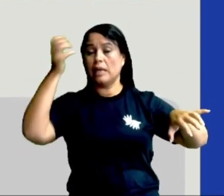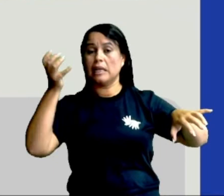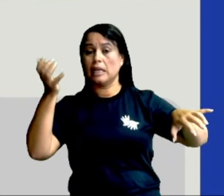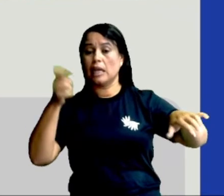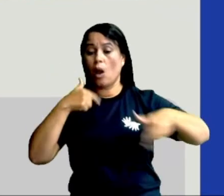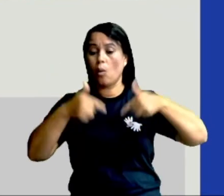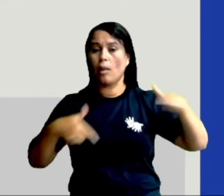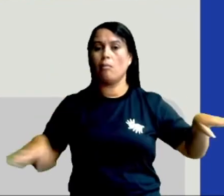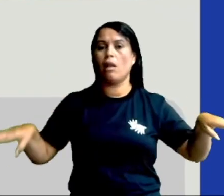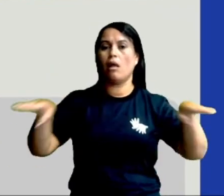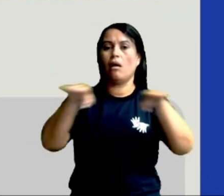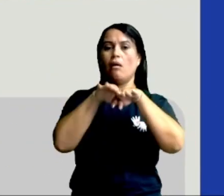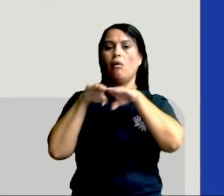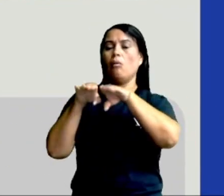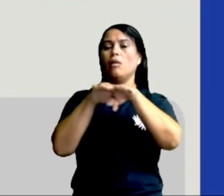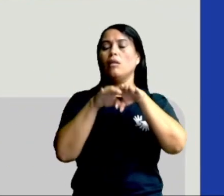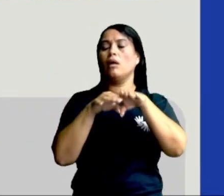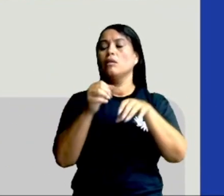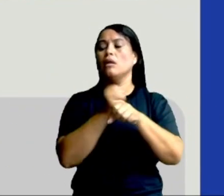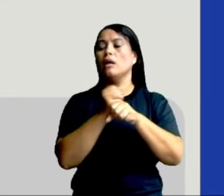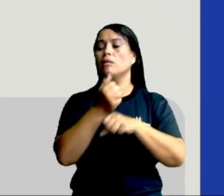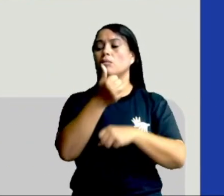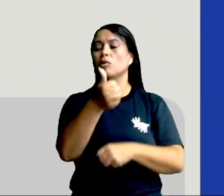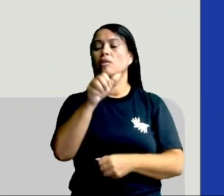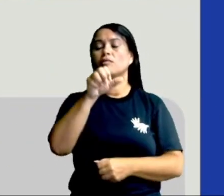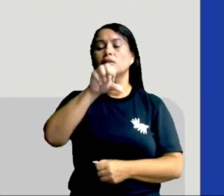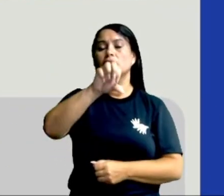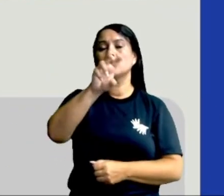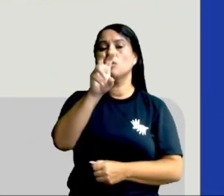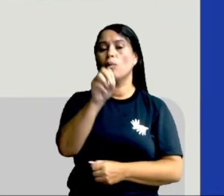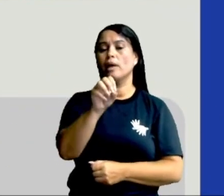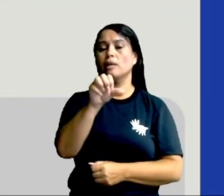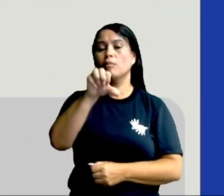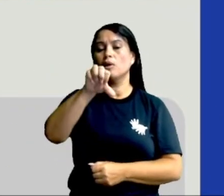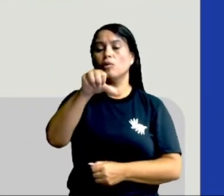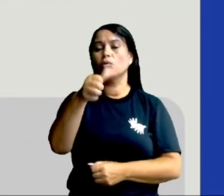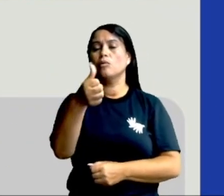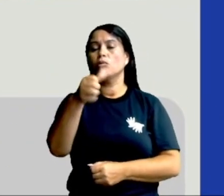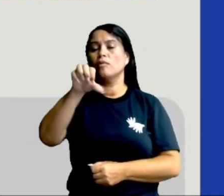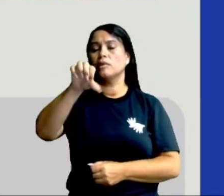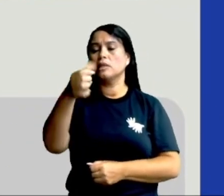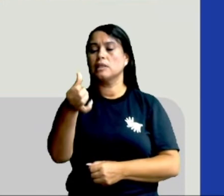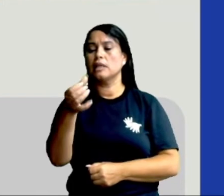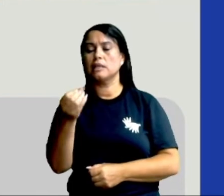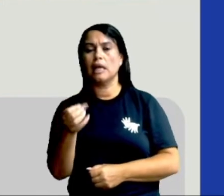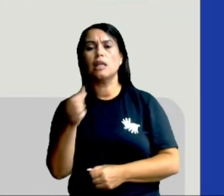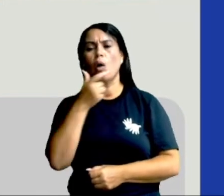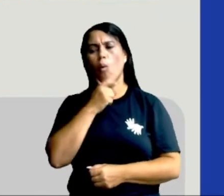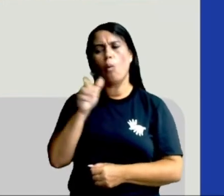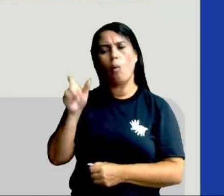de 1950 e 1960, Martin Luther King teve